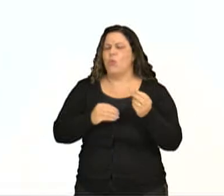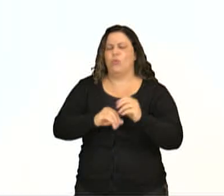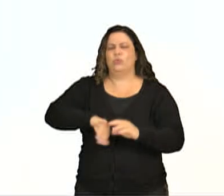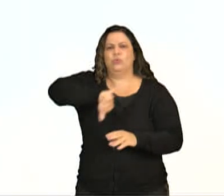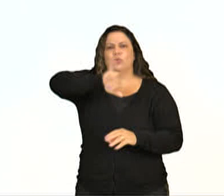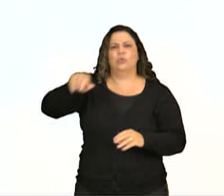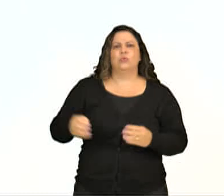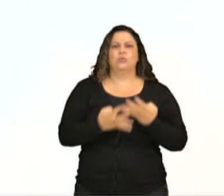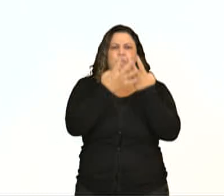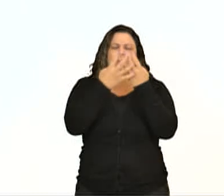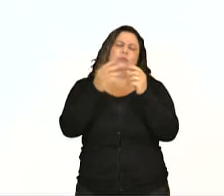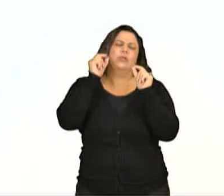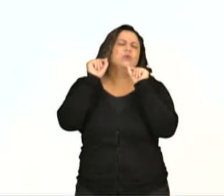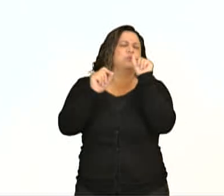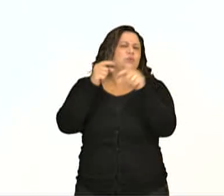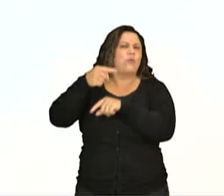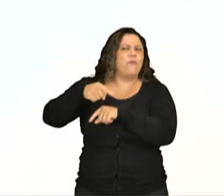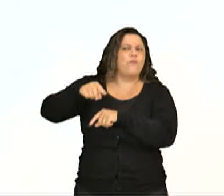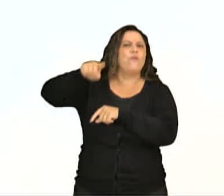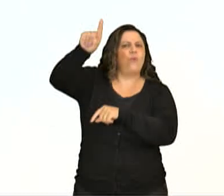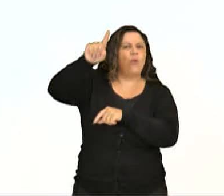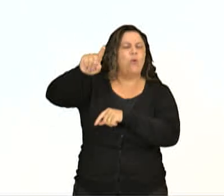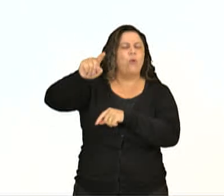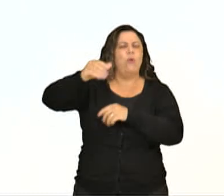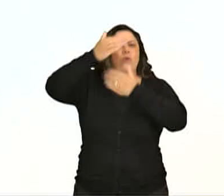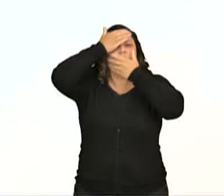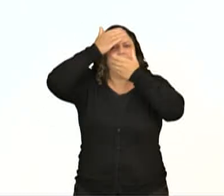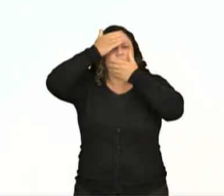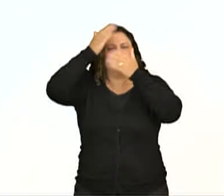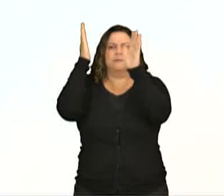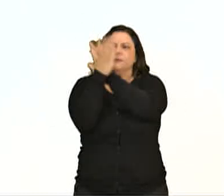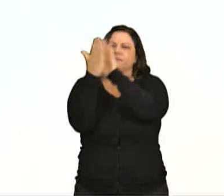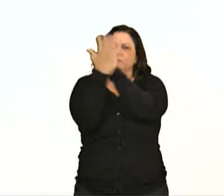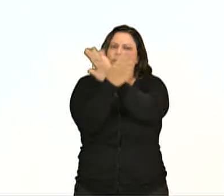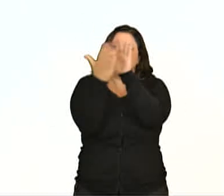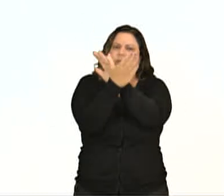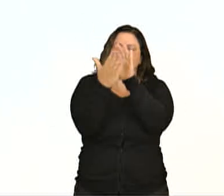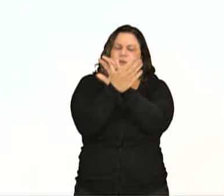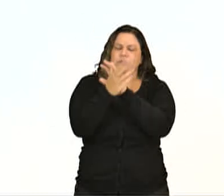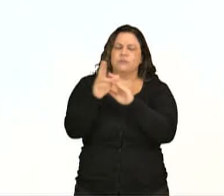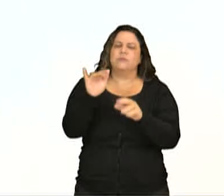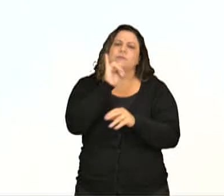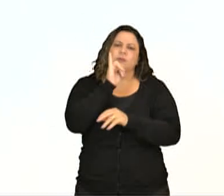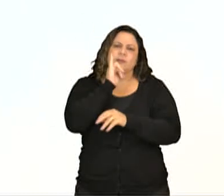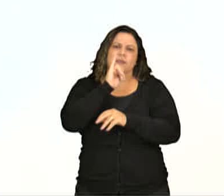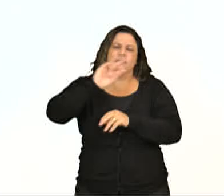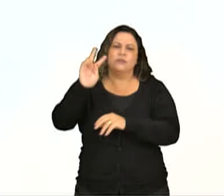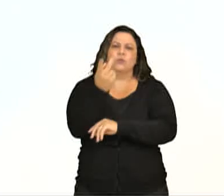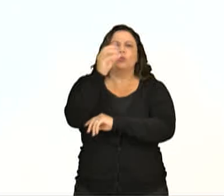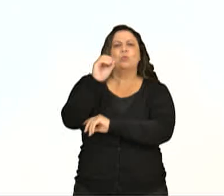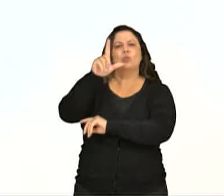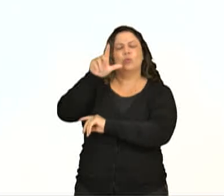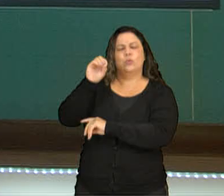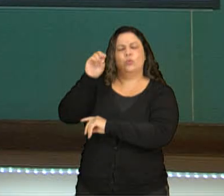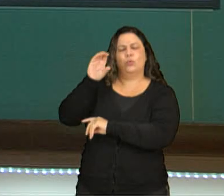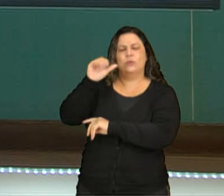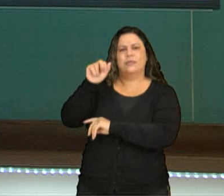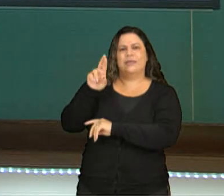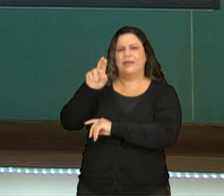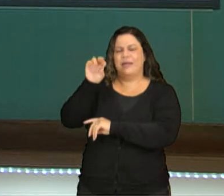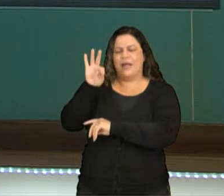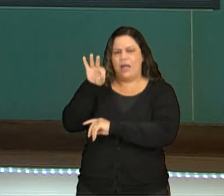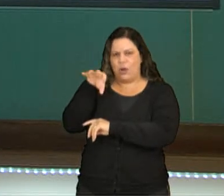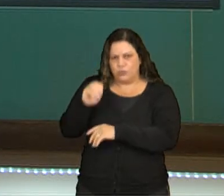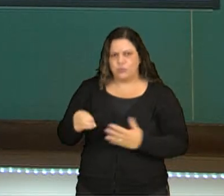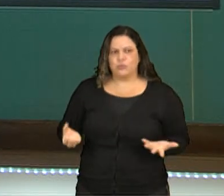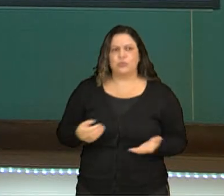fugindo de perseguições na Europa, como, por exemplo, o Holocausto, que durante a Segunda Guerra Mundial resultou na morte de